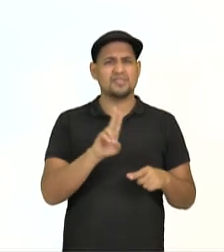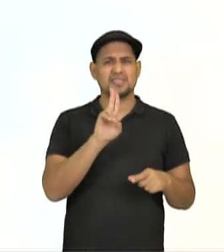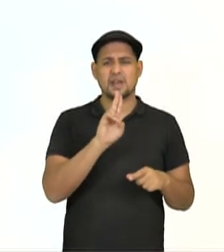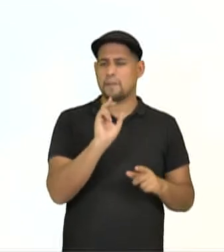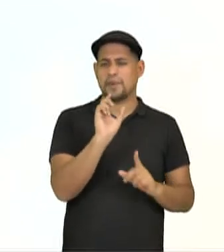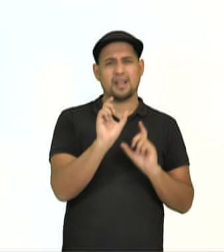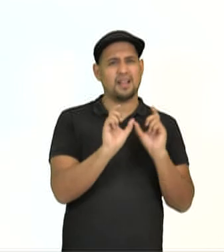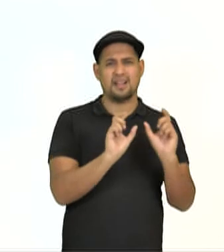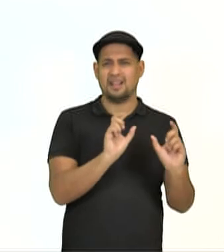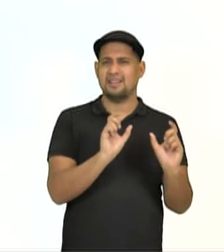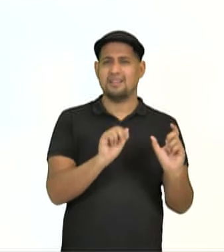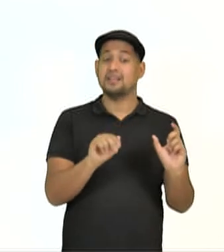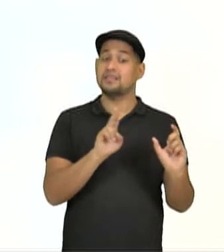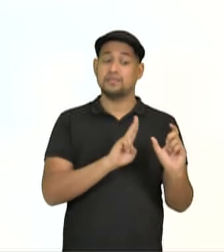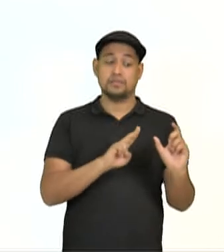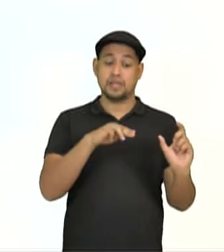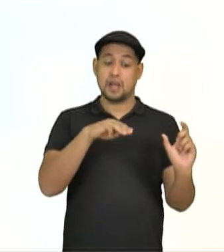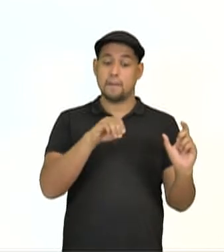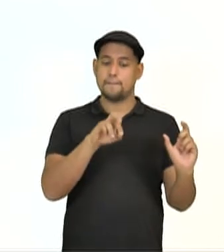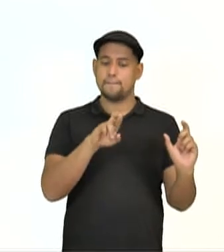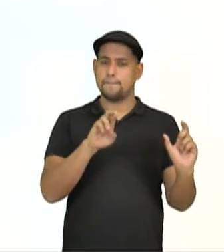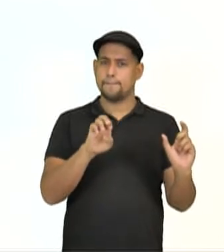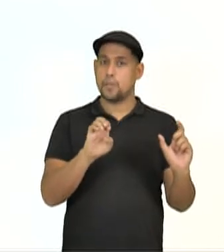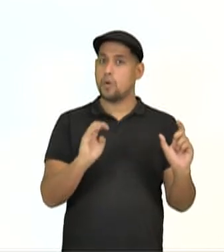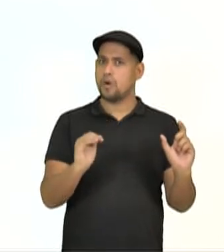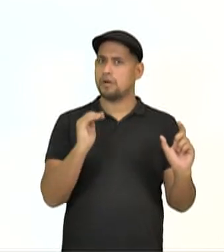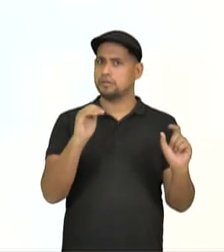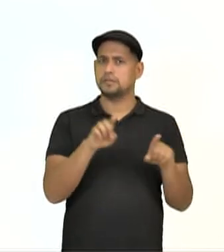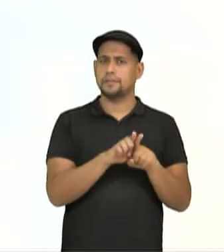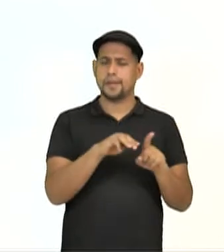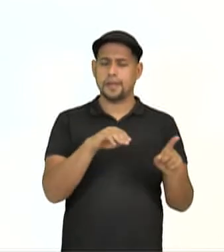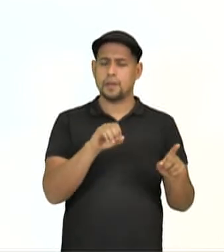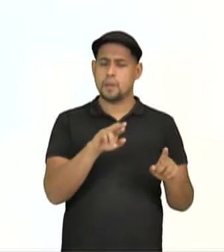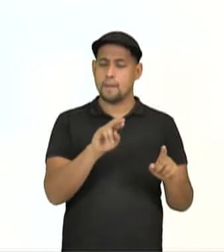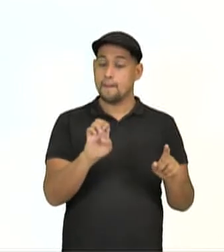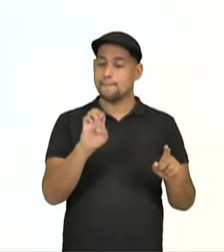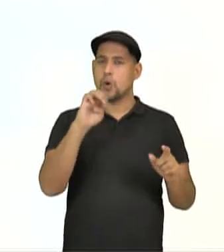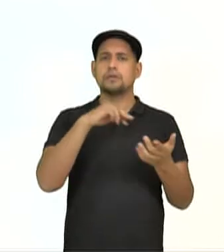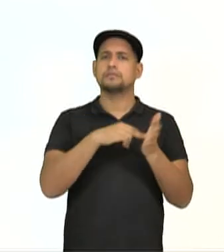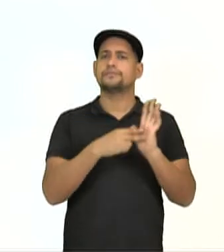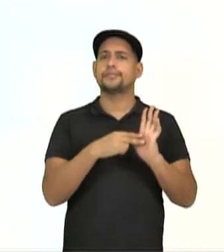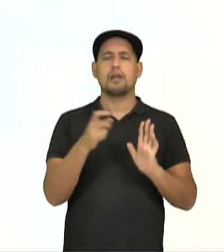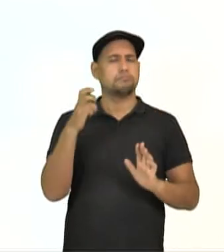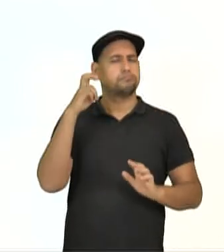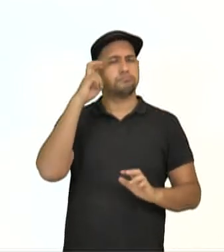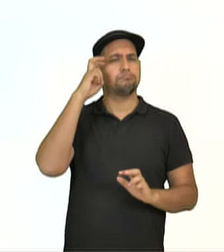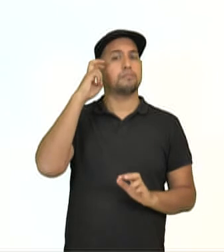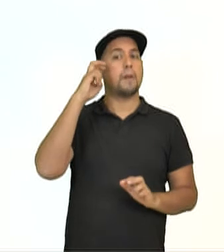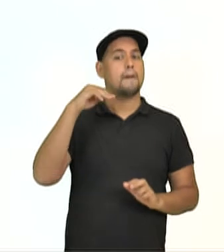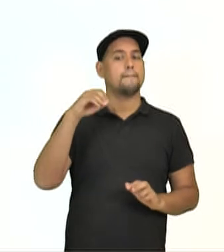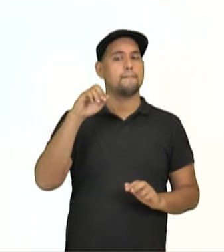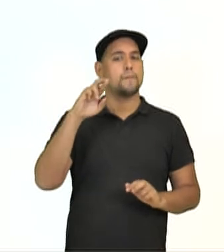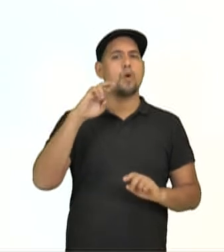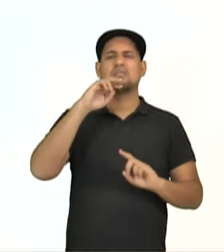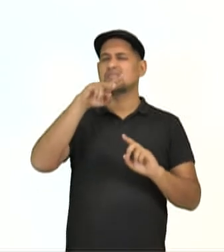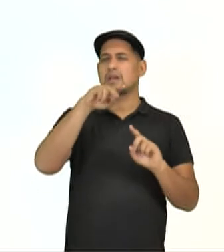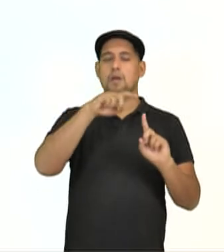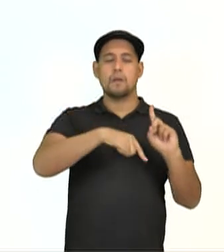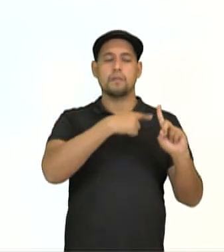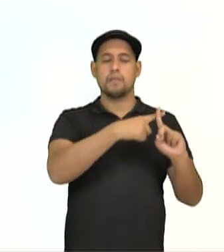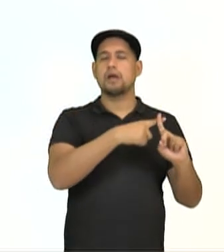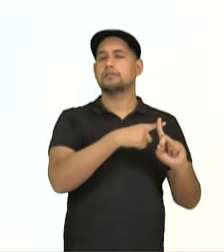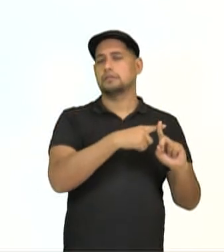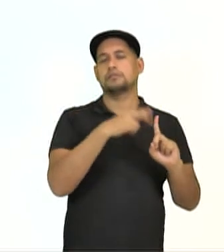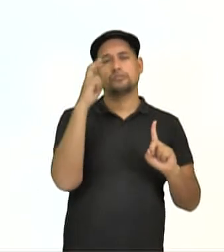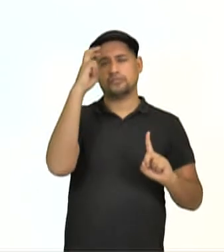própria palavra. Eu vou pôr o more à frente dele. He is more intelligent than me é o nosso exemplo. Ele é mais inteligente do que